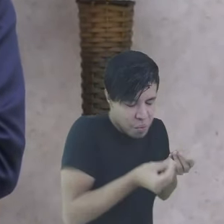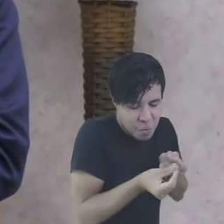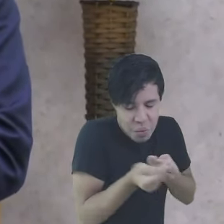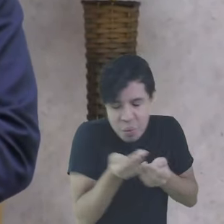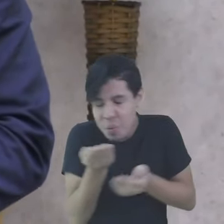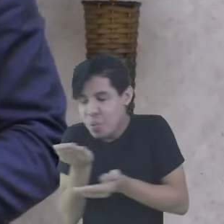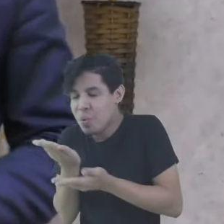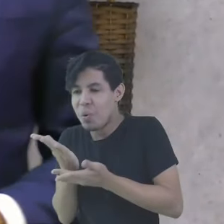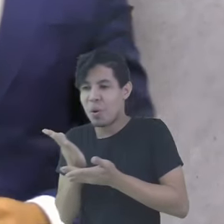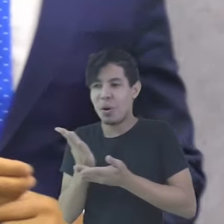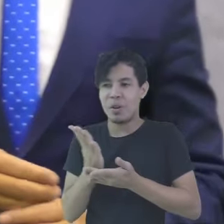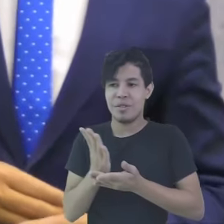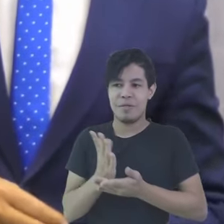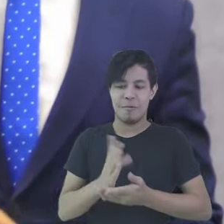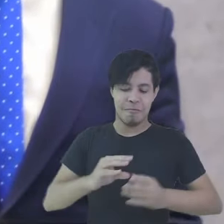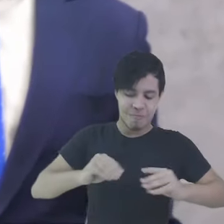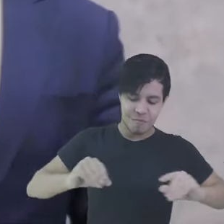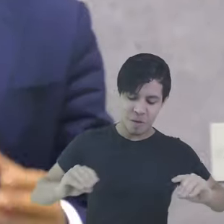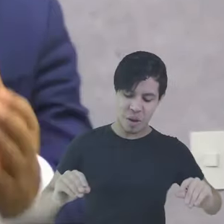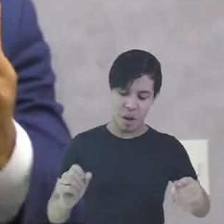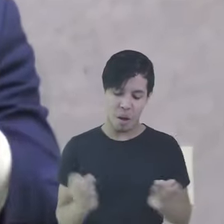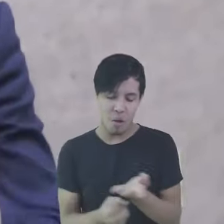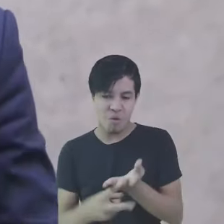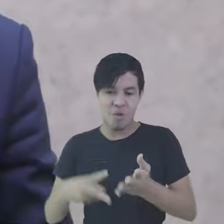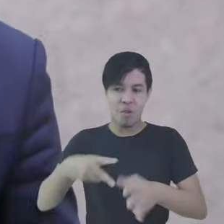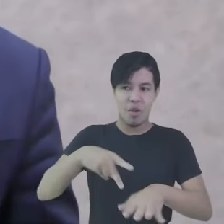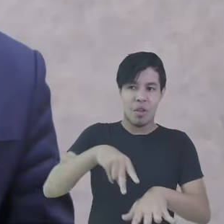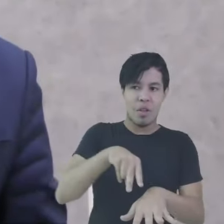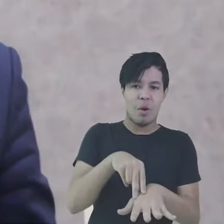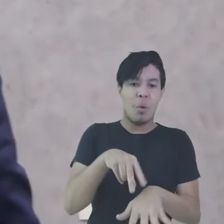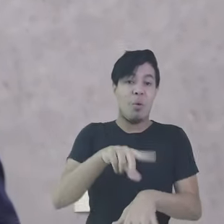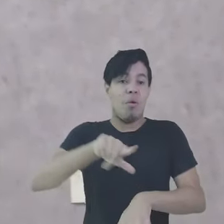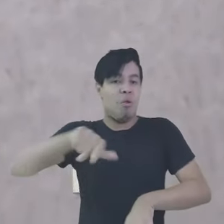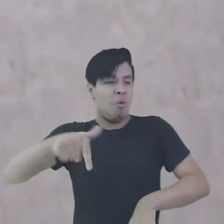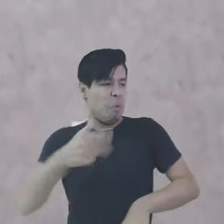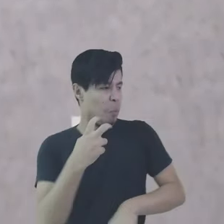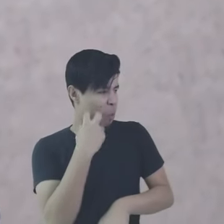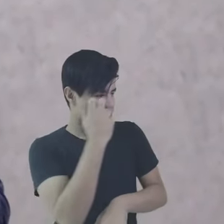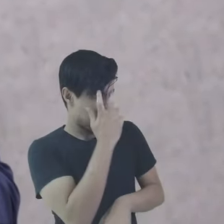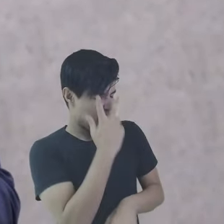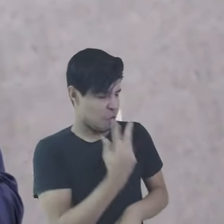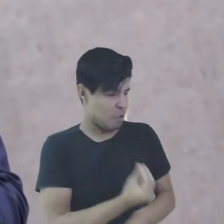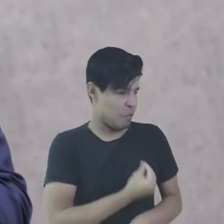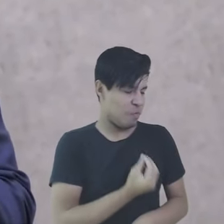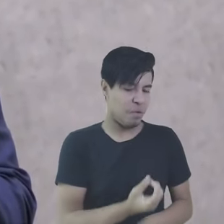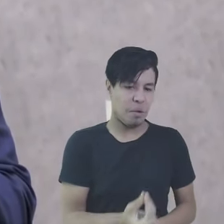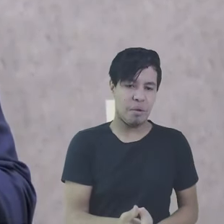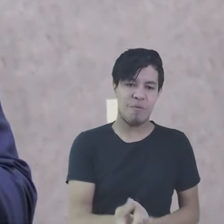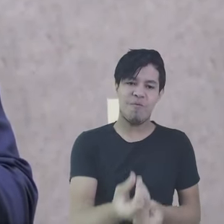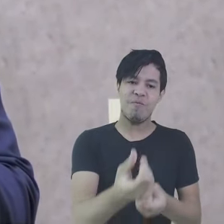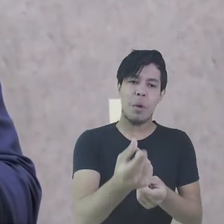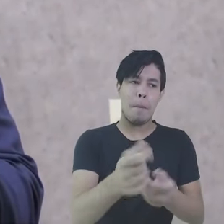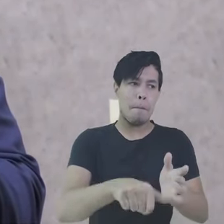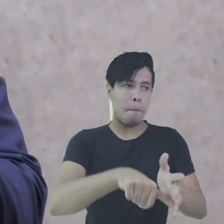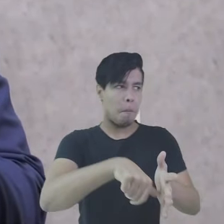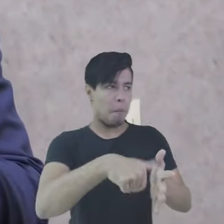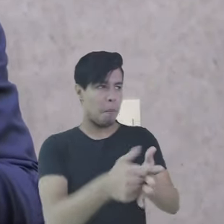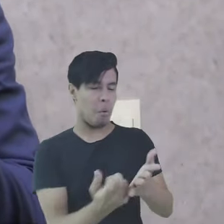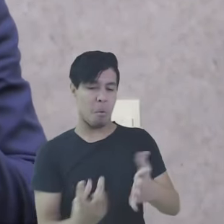ressuscitarão, uns para a vida eterna e outros para a vergonha e horror eterno. Olha aqui para mim. Na primeira ressurreição, na vinda de Jesus, na segunda